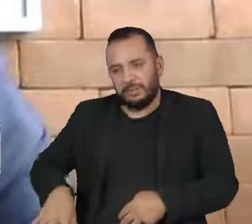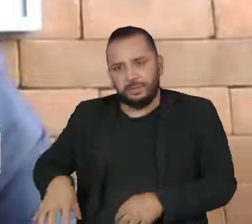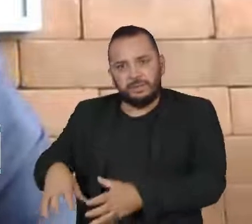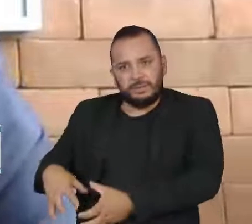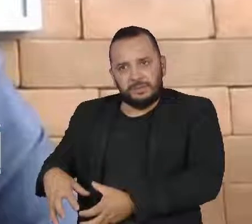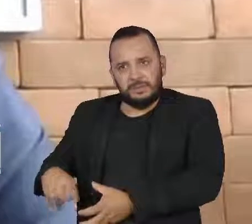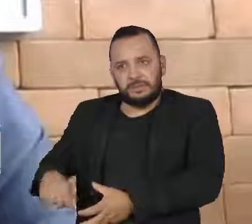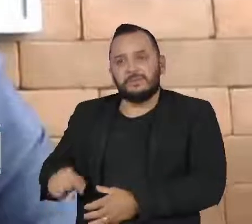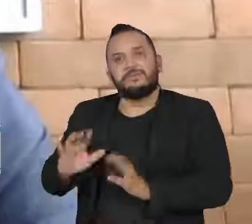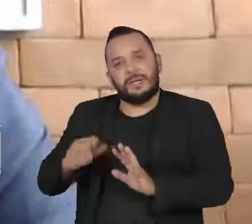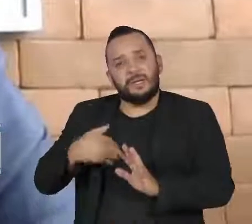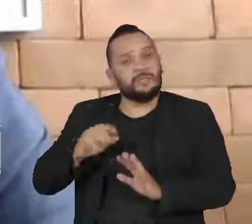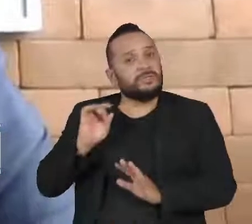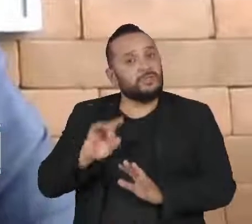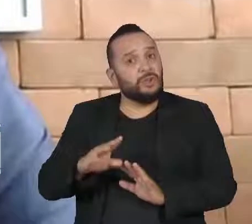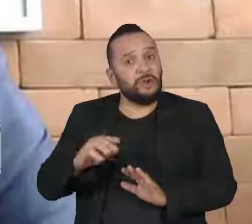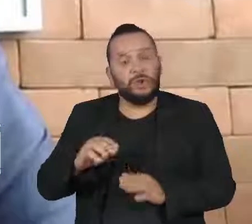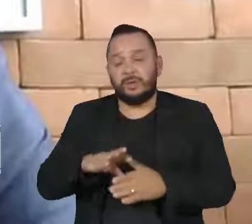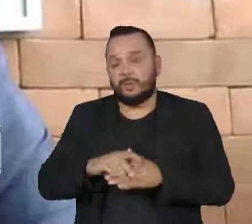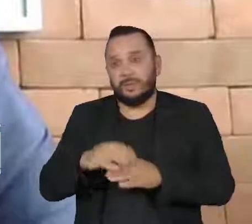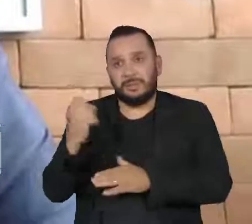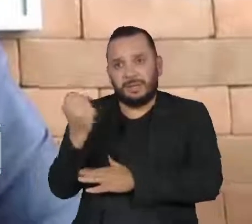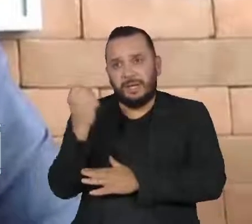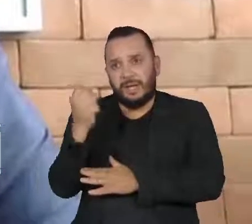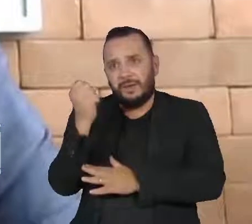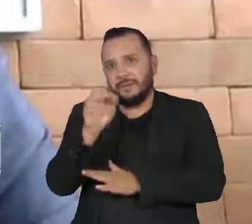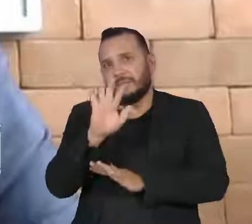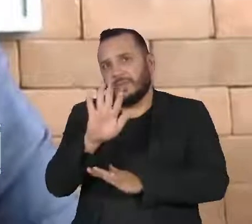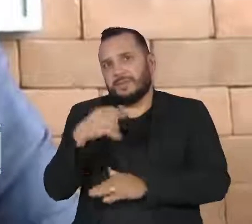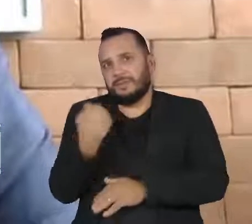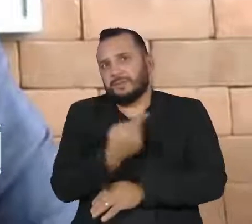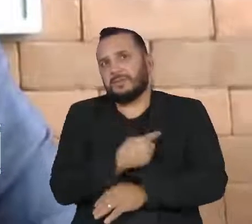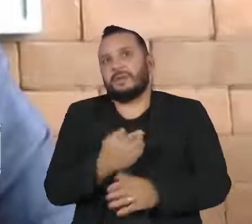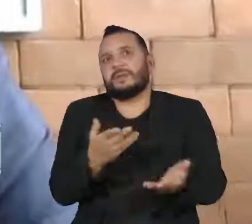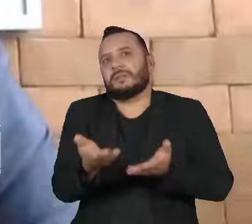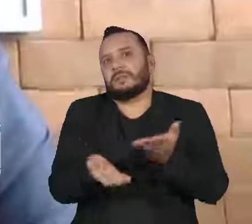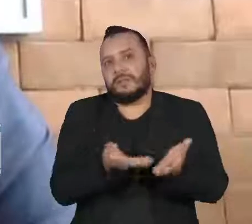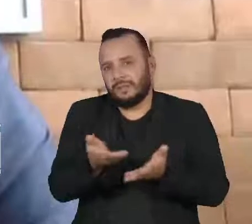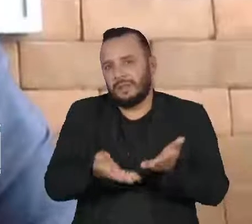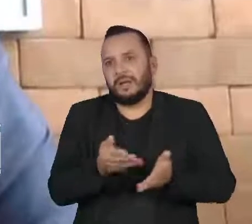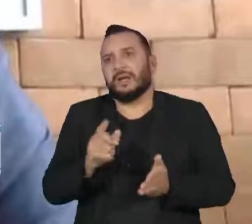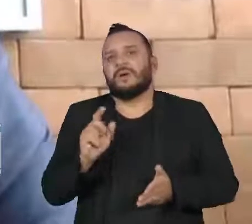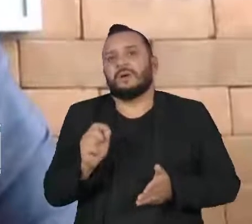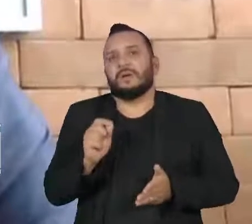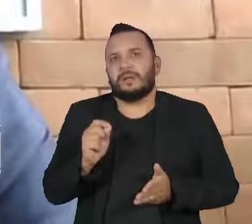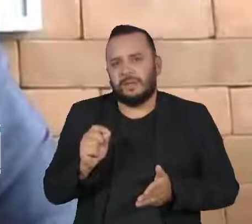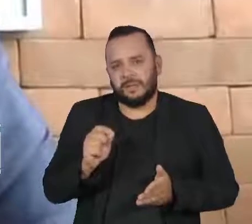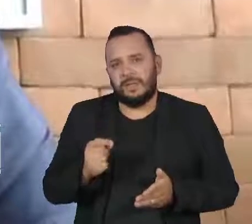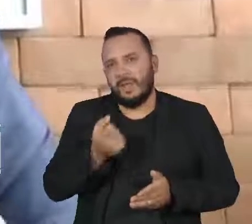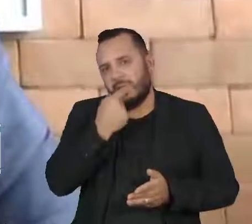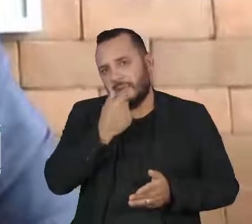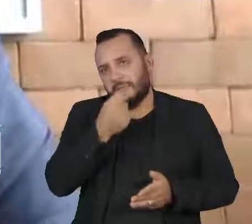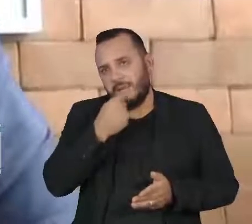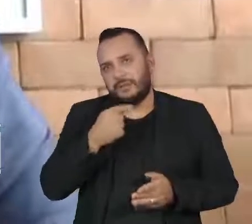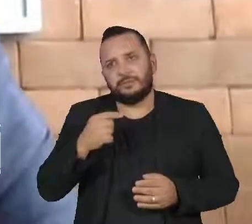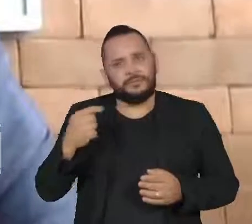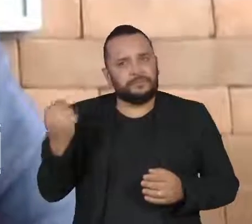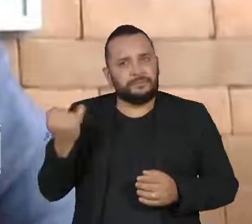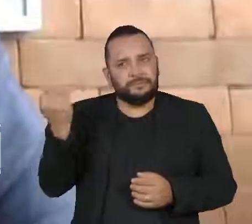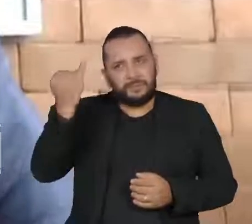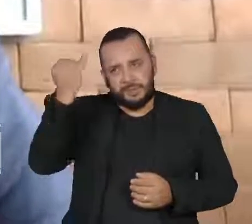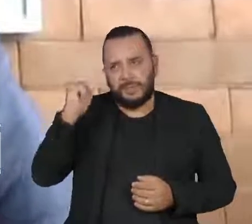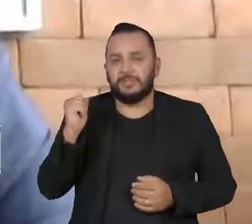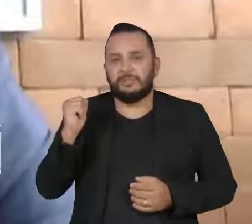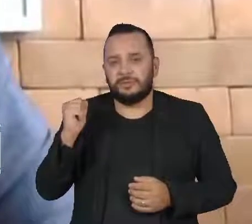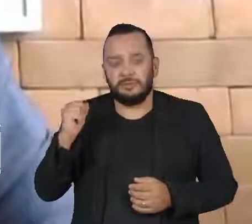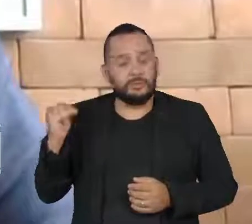nos quadros mais graves. O que nós tentamos é tratar o paciente inicialmente com medicamentos. Mas o que é importante